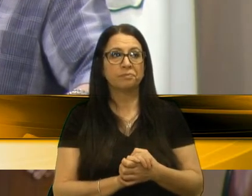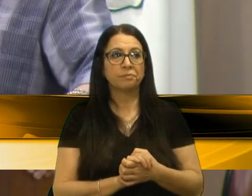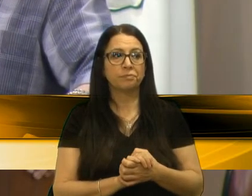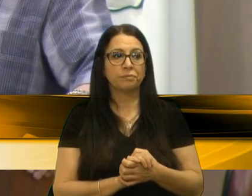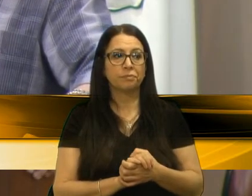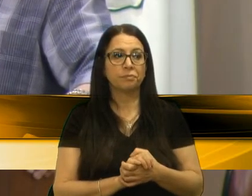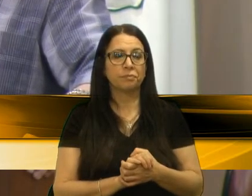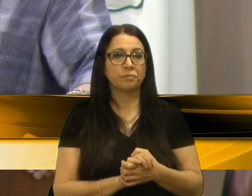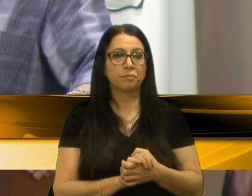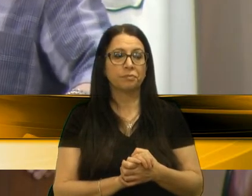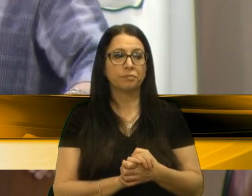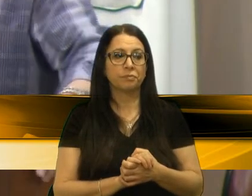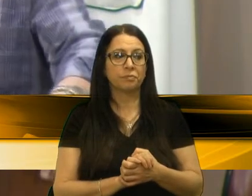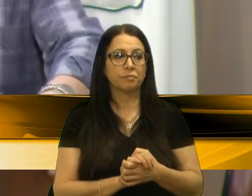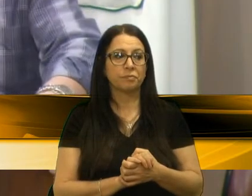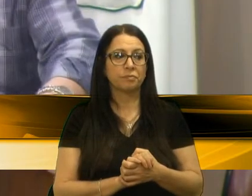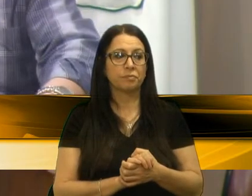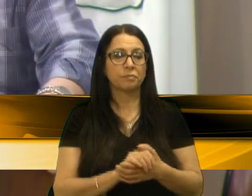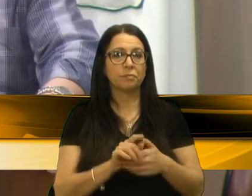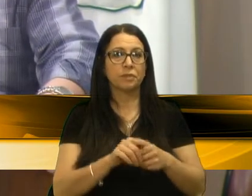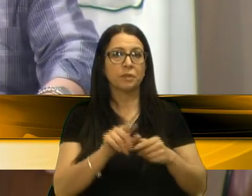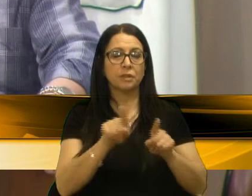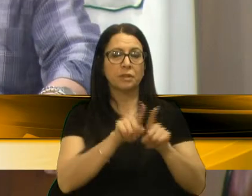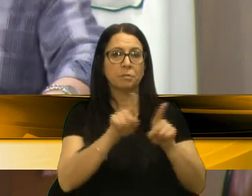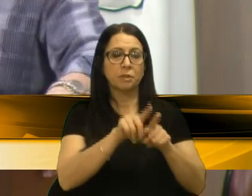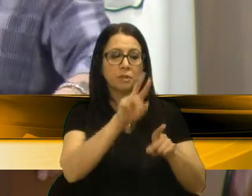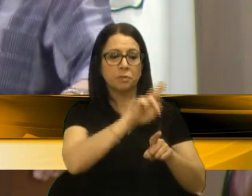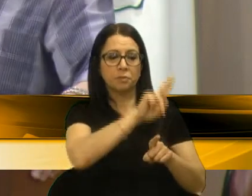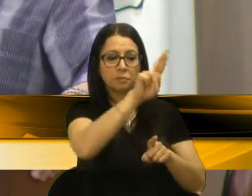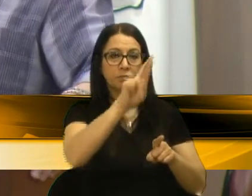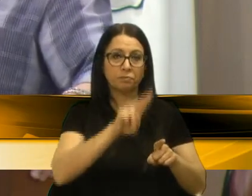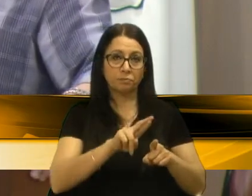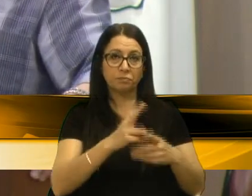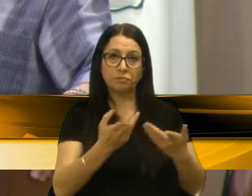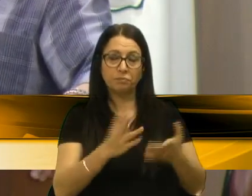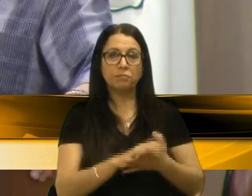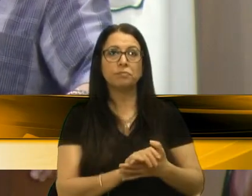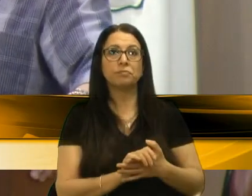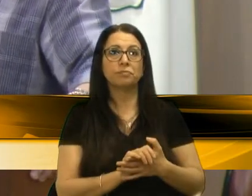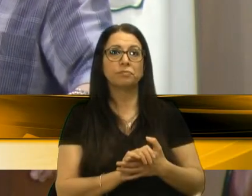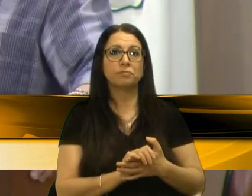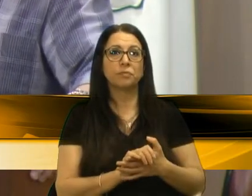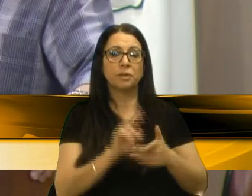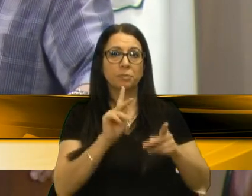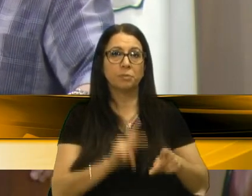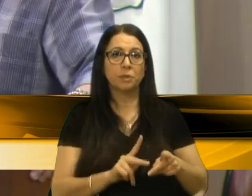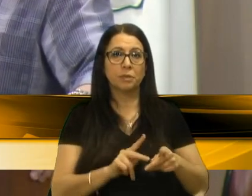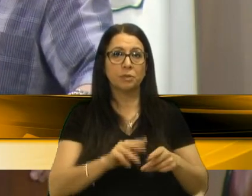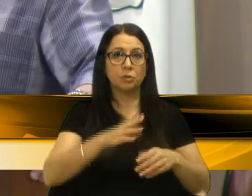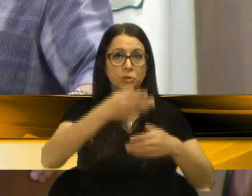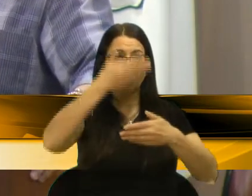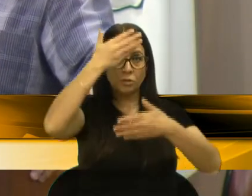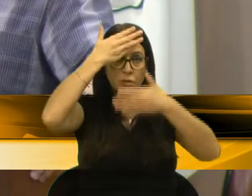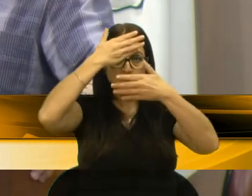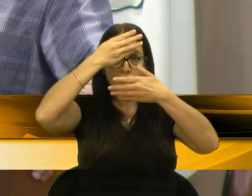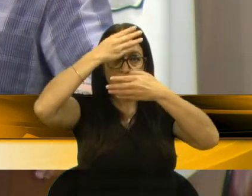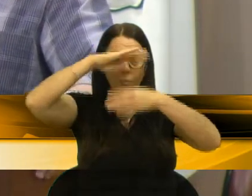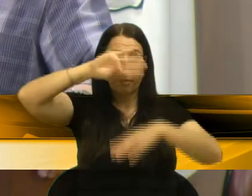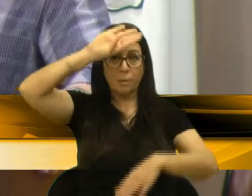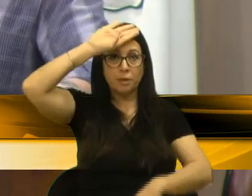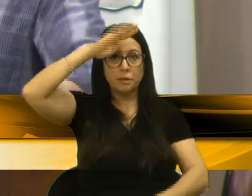com a maçonaria, né, com o pessoal de Umbanda.